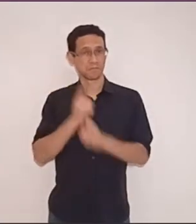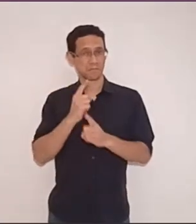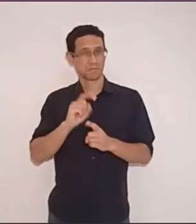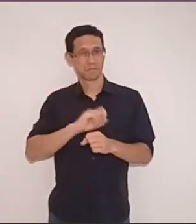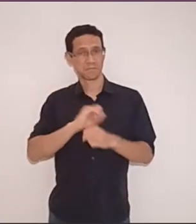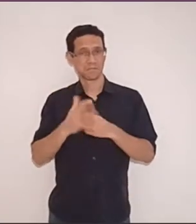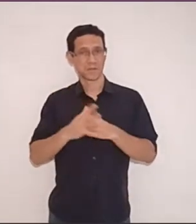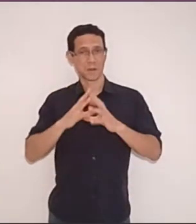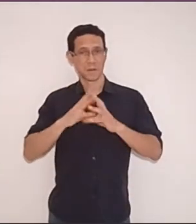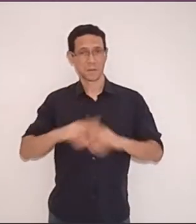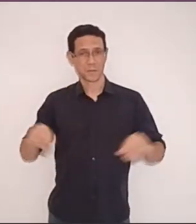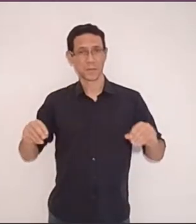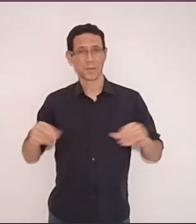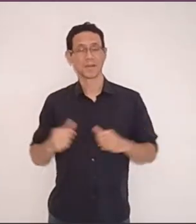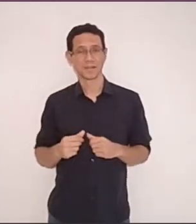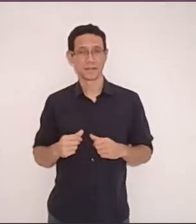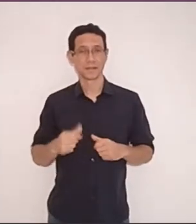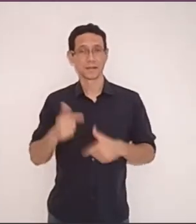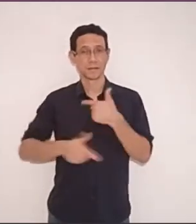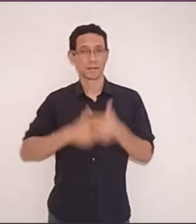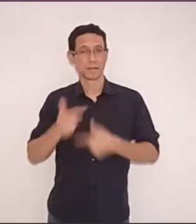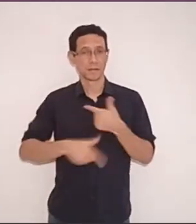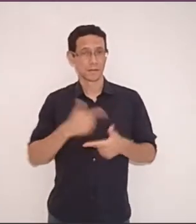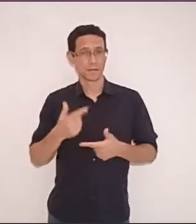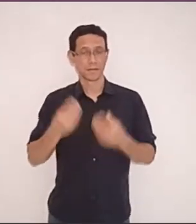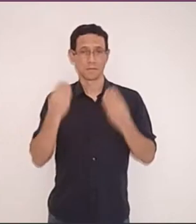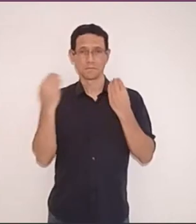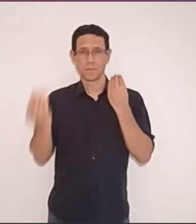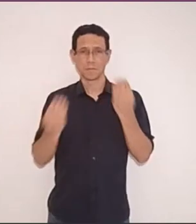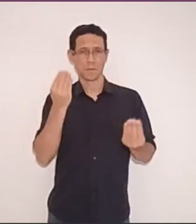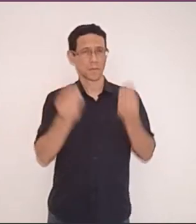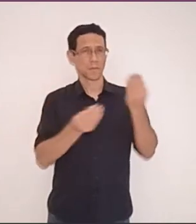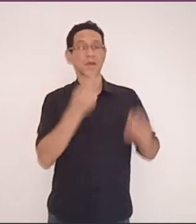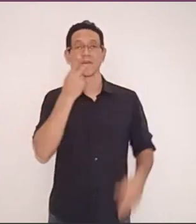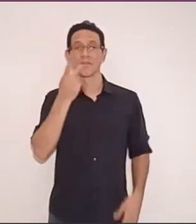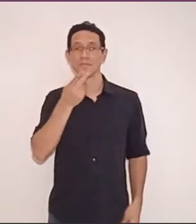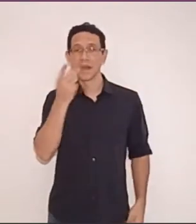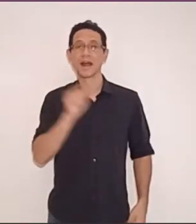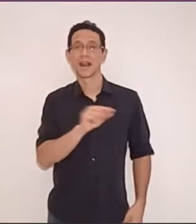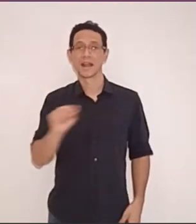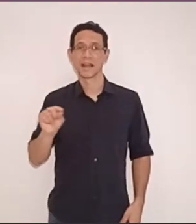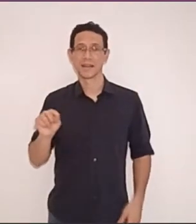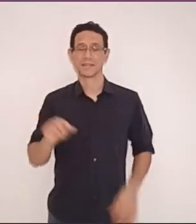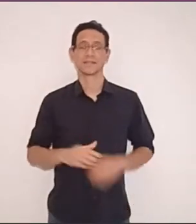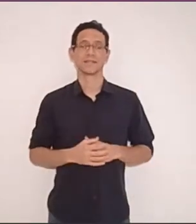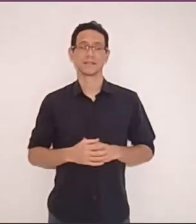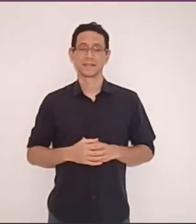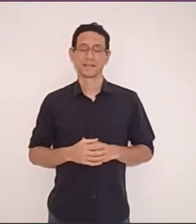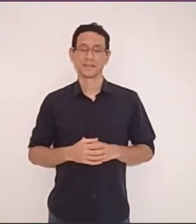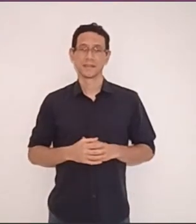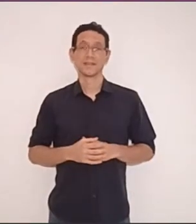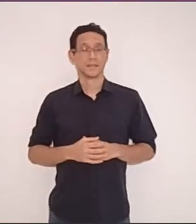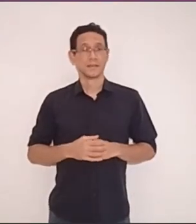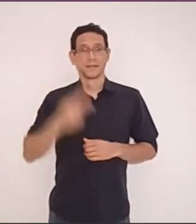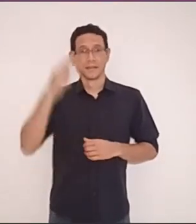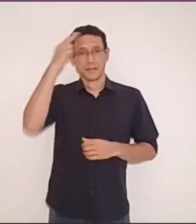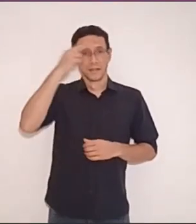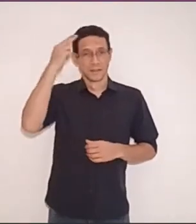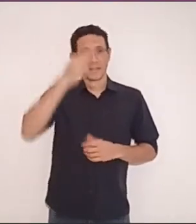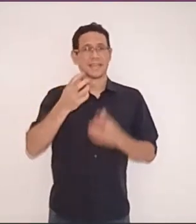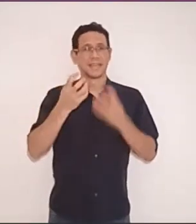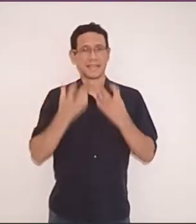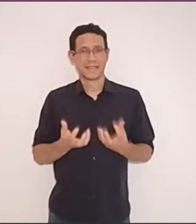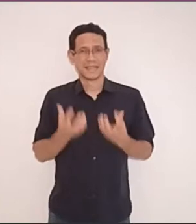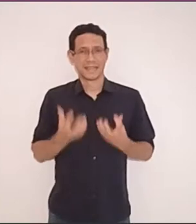encontrar diversas trabalhadoras no final do lançamento do livro Ela sempre falavam não sei o meu sonho era ser o